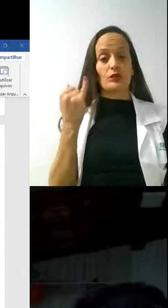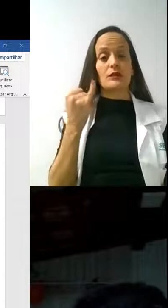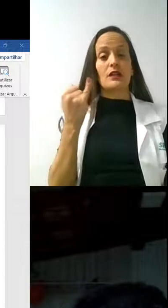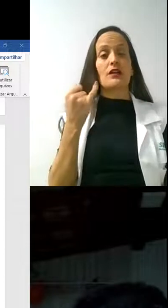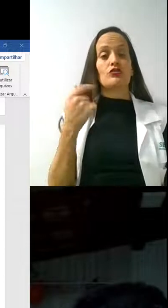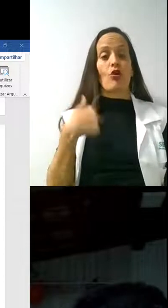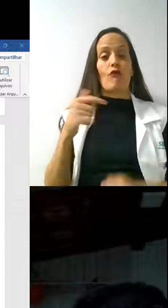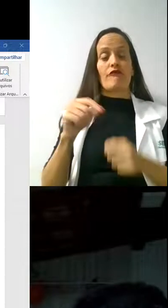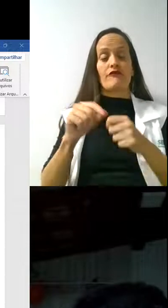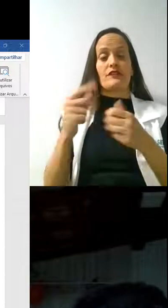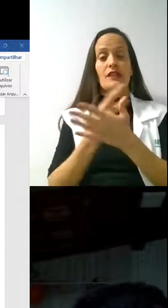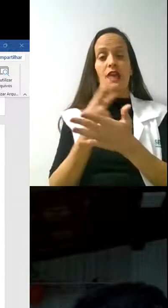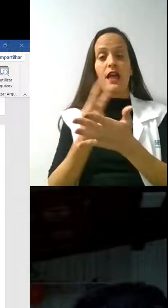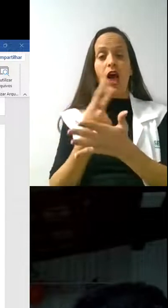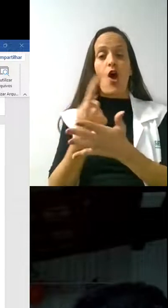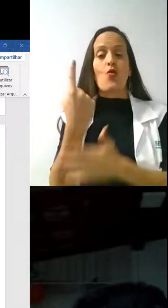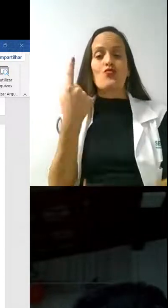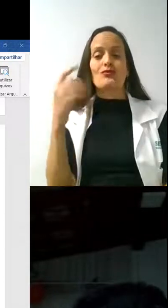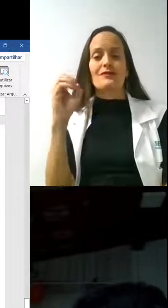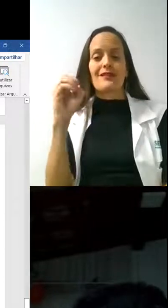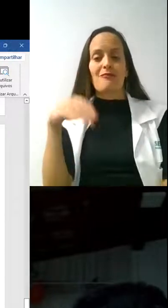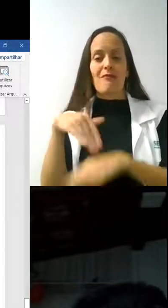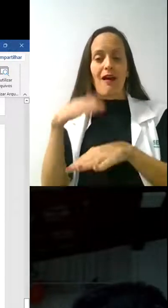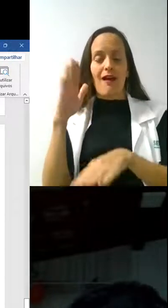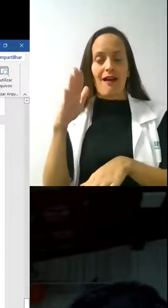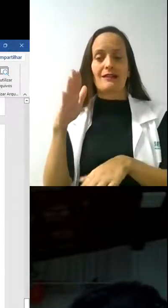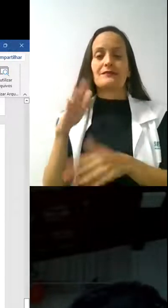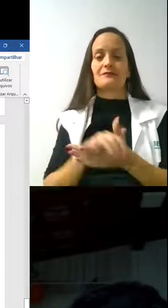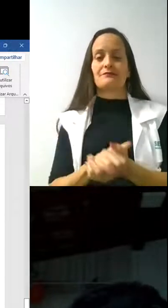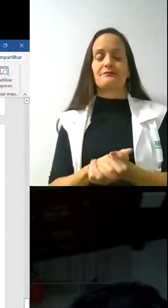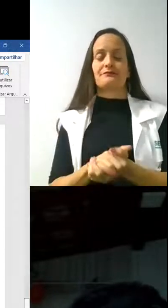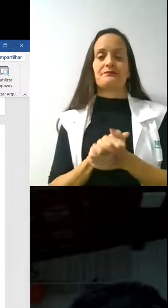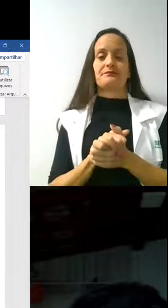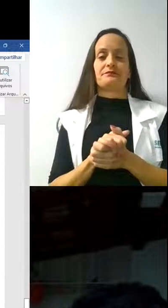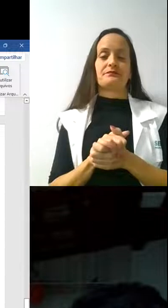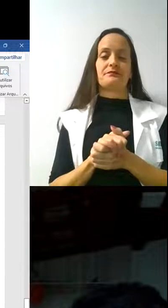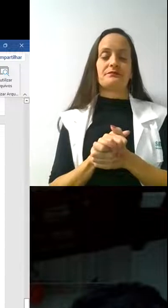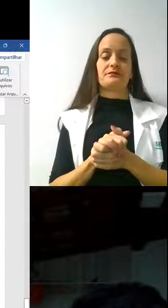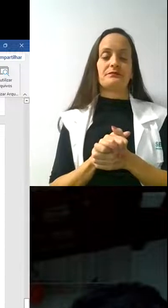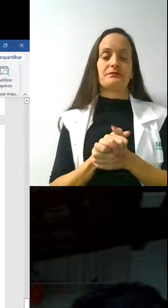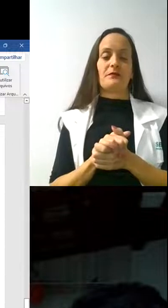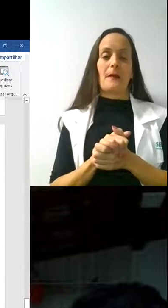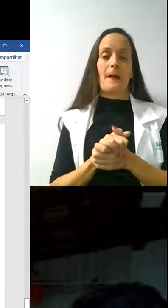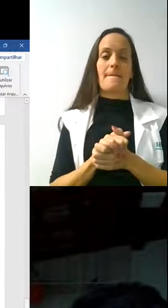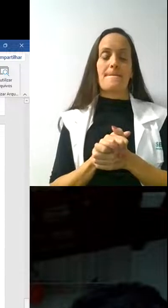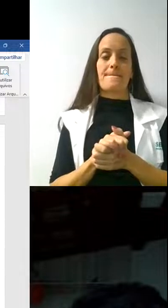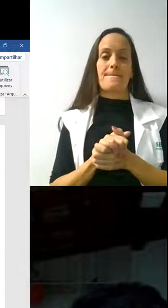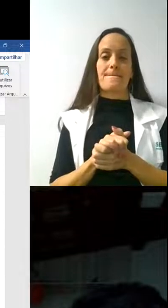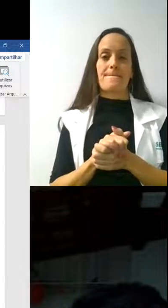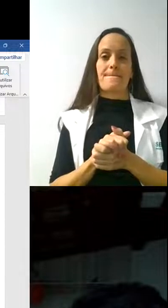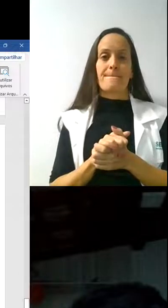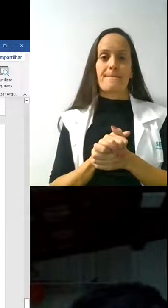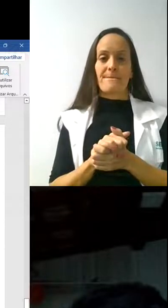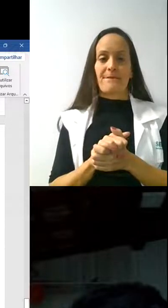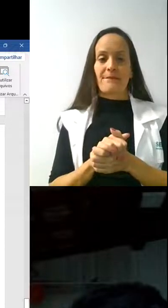vendo? Então, tem 2 zeros aqui depois da vírgula. O quê?